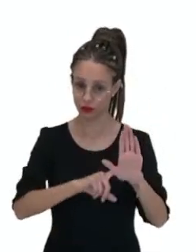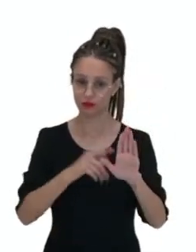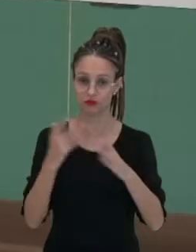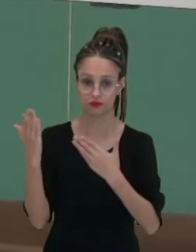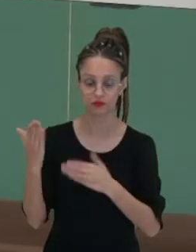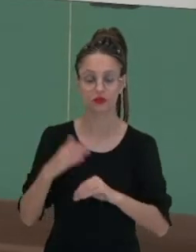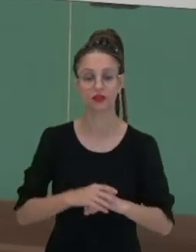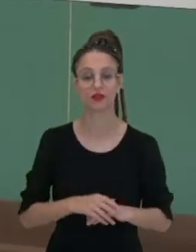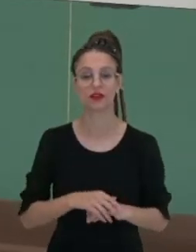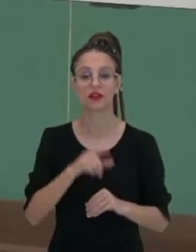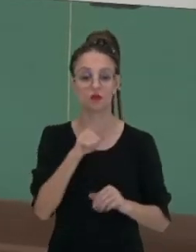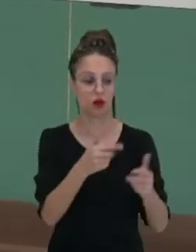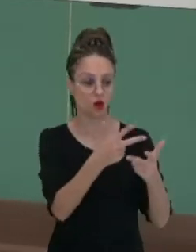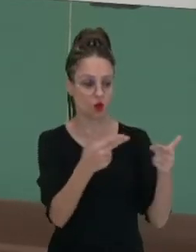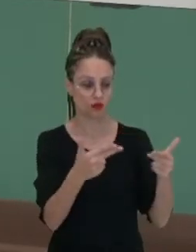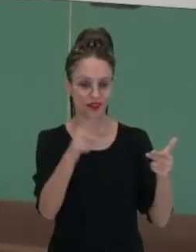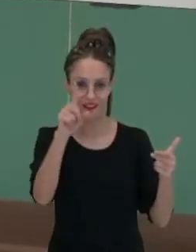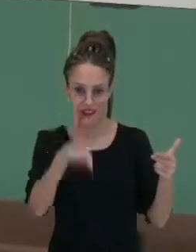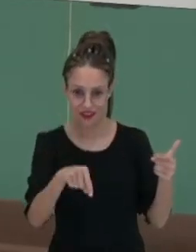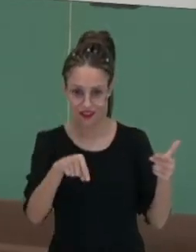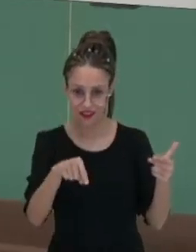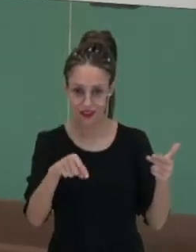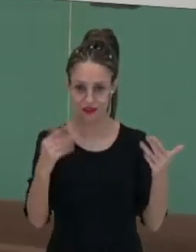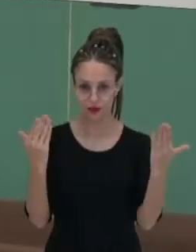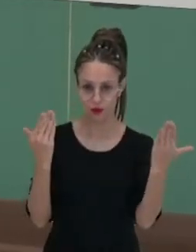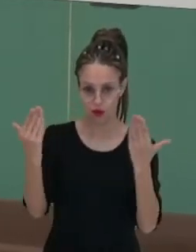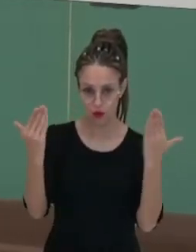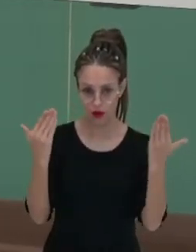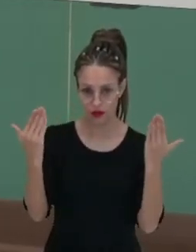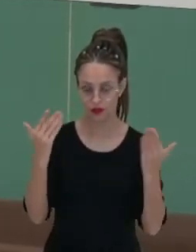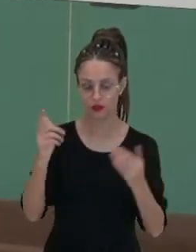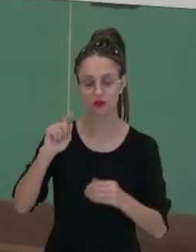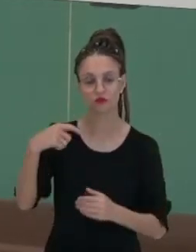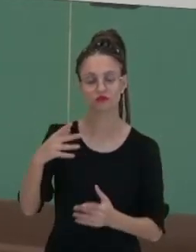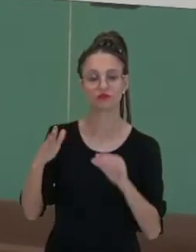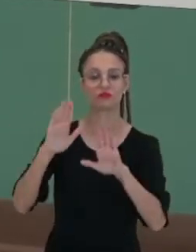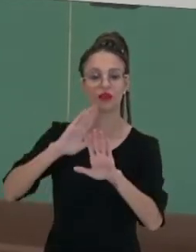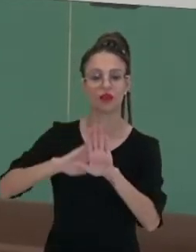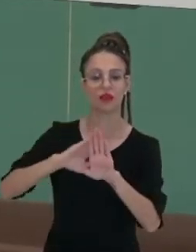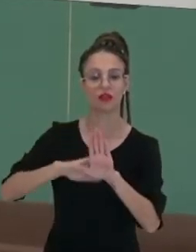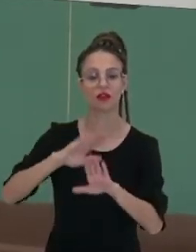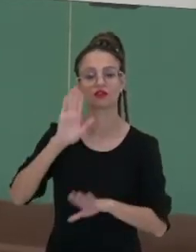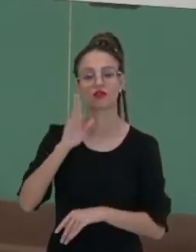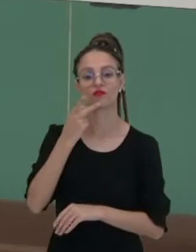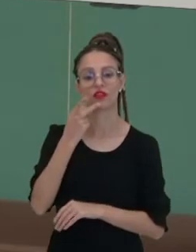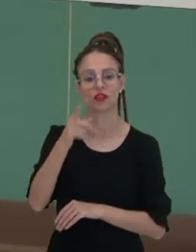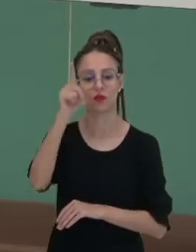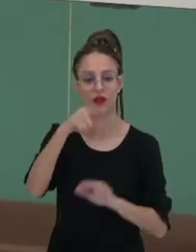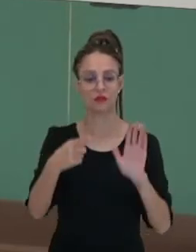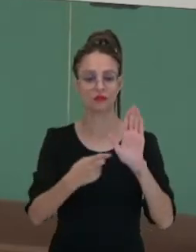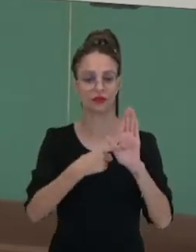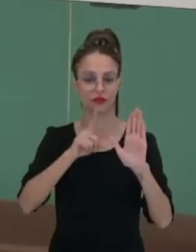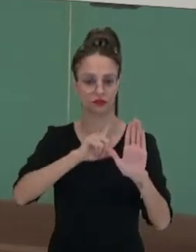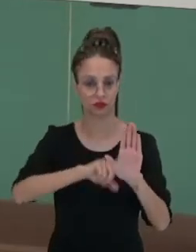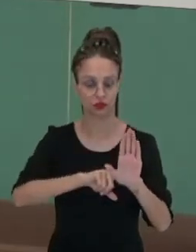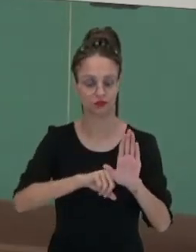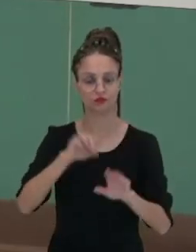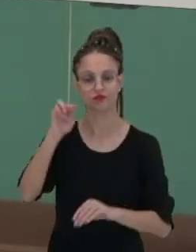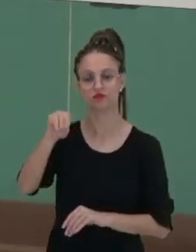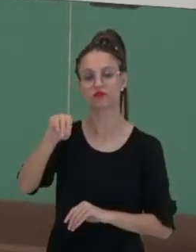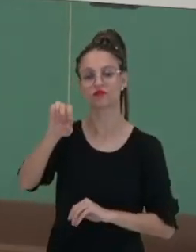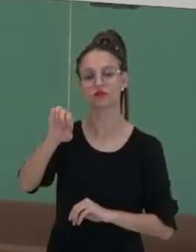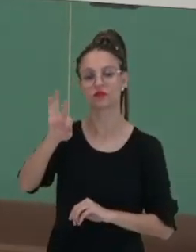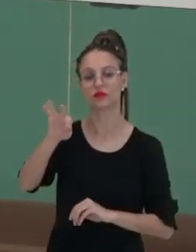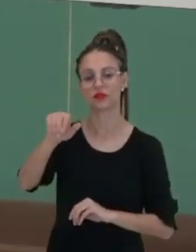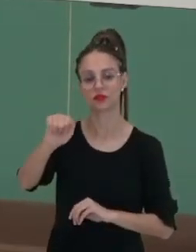Quando eu digo que alguma coisa é uma comparação subentendida, eu já estou dizendo que é uma metáfora. Então, a